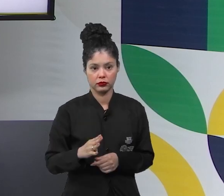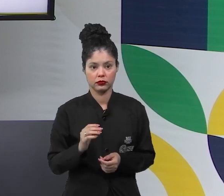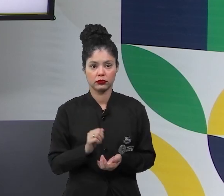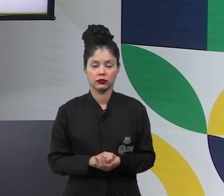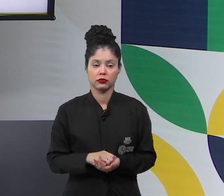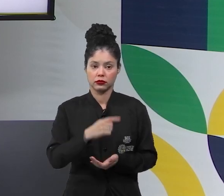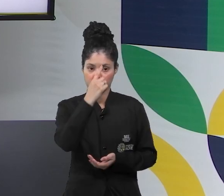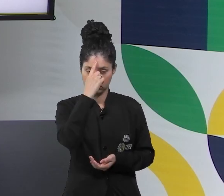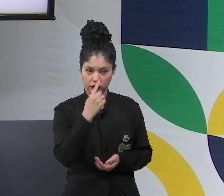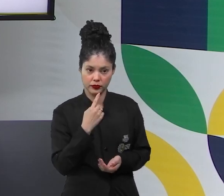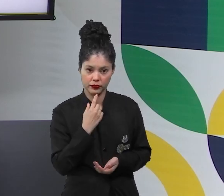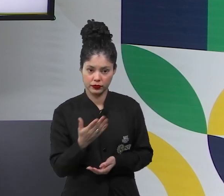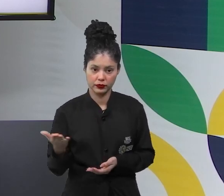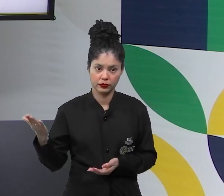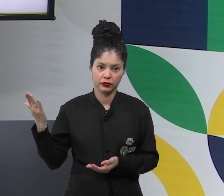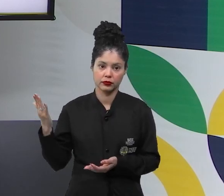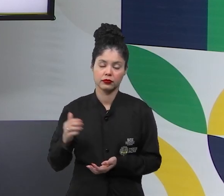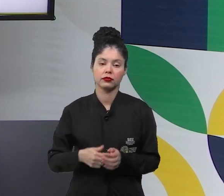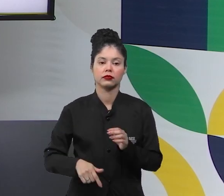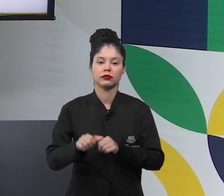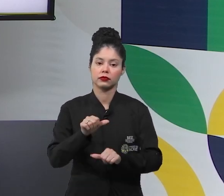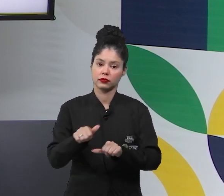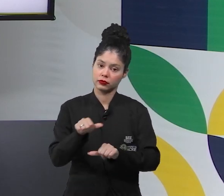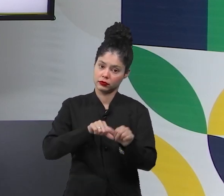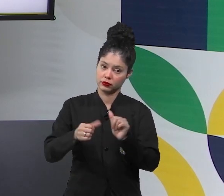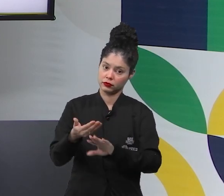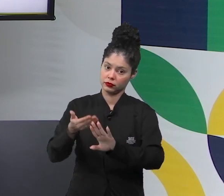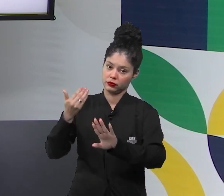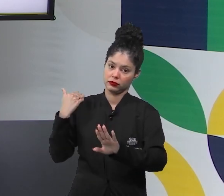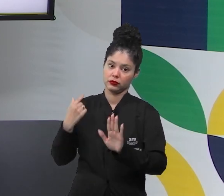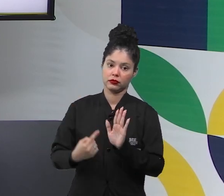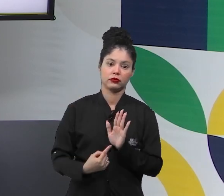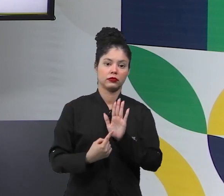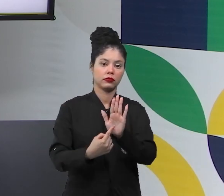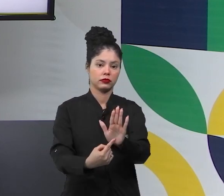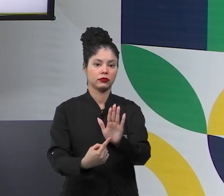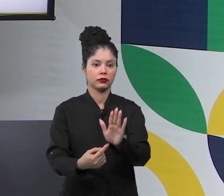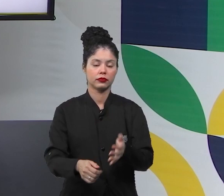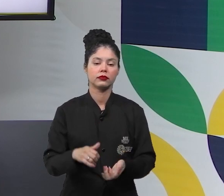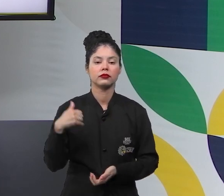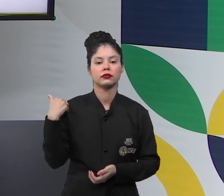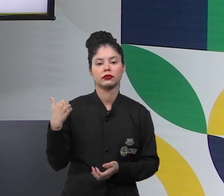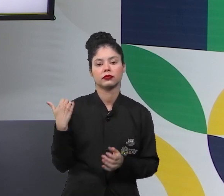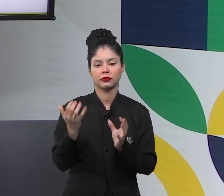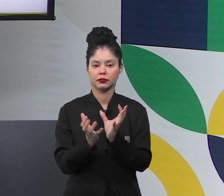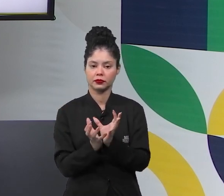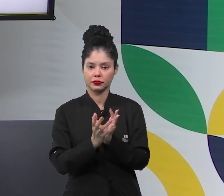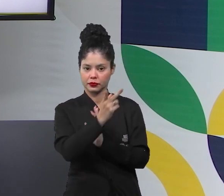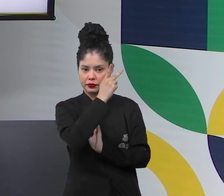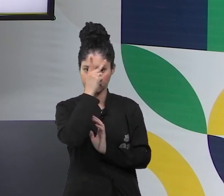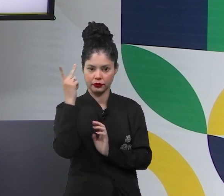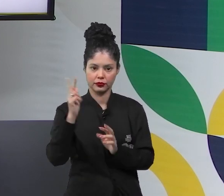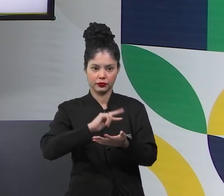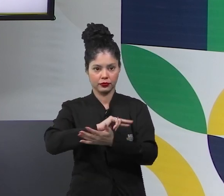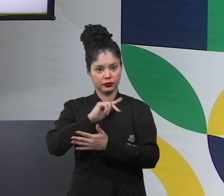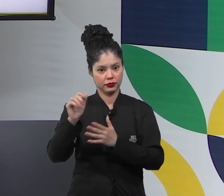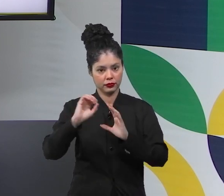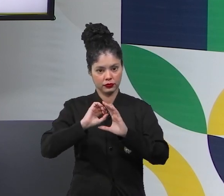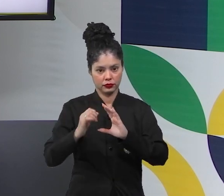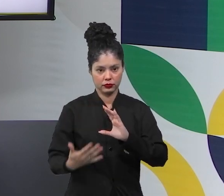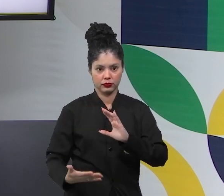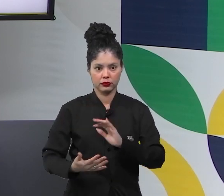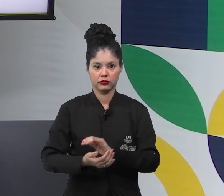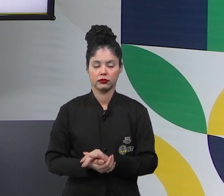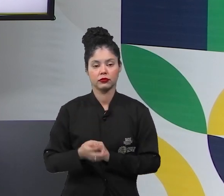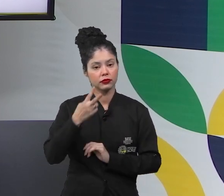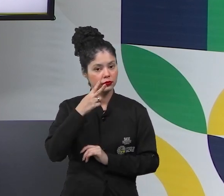A imagem que eu coloquei, inclusive, anteriormente, mostrava aí grupos de idade diferentes e pessoas com diversas características.